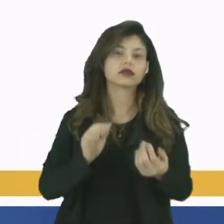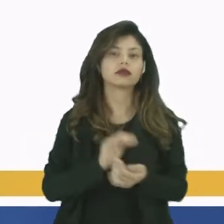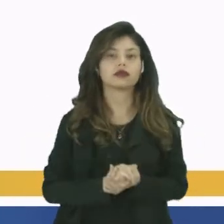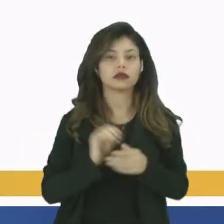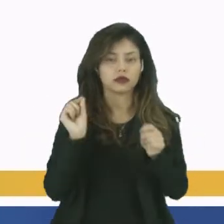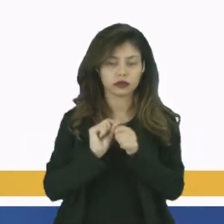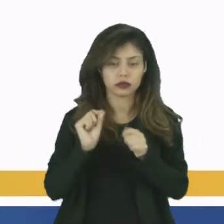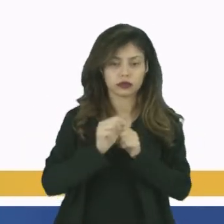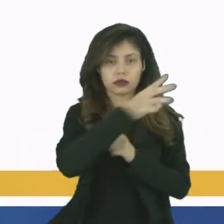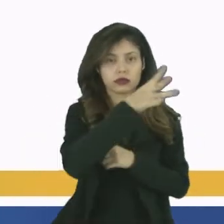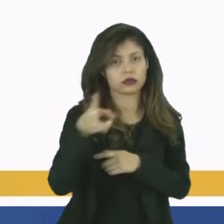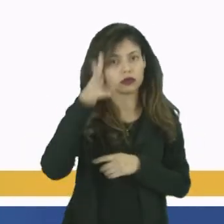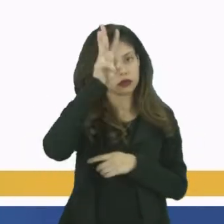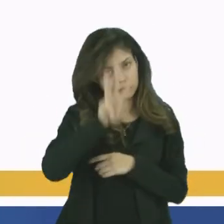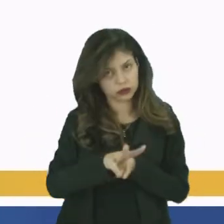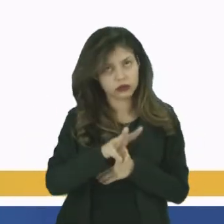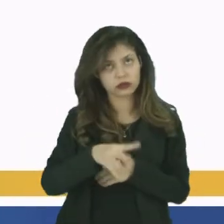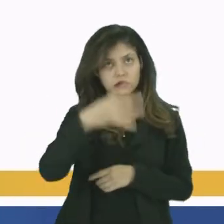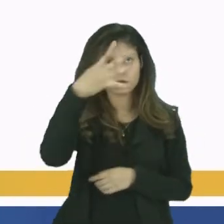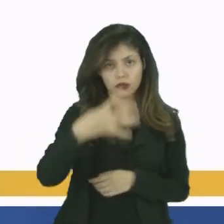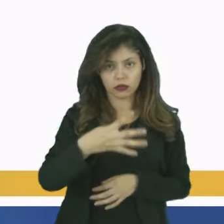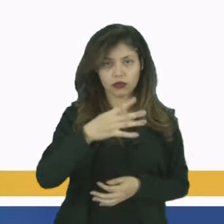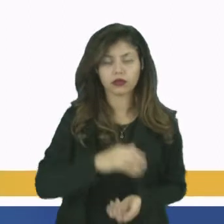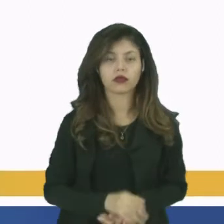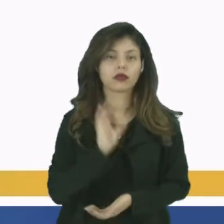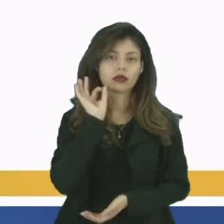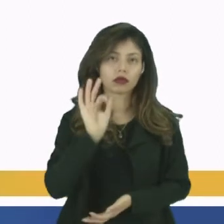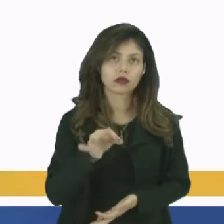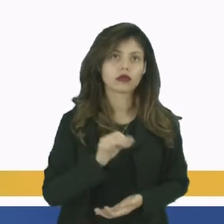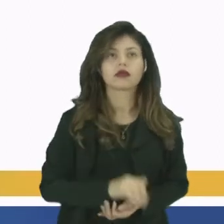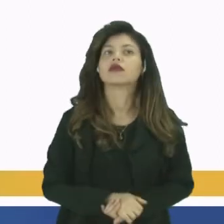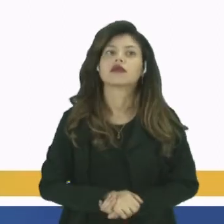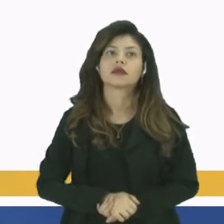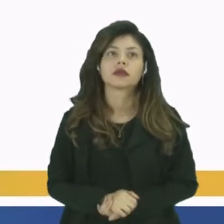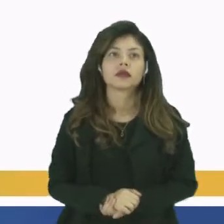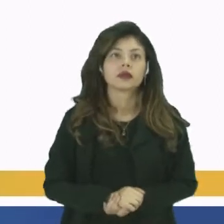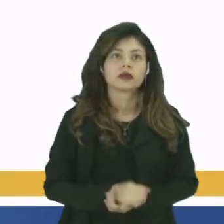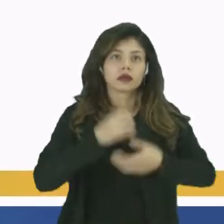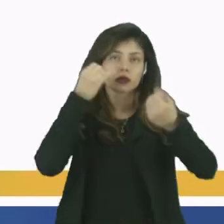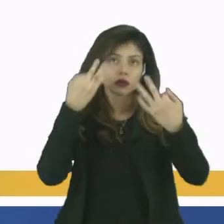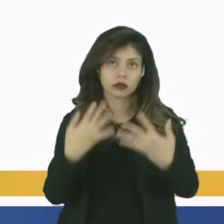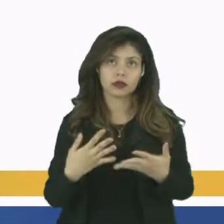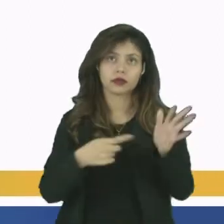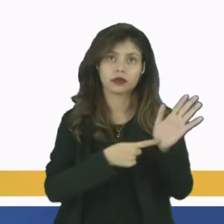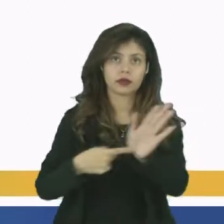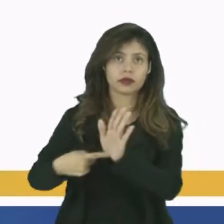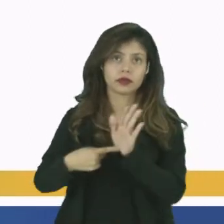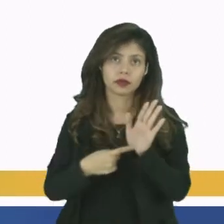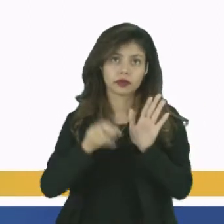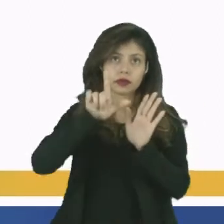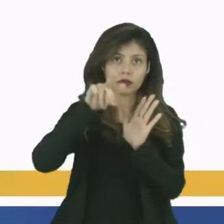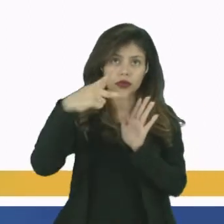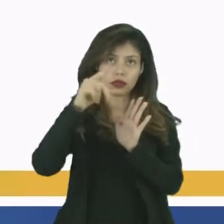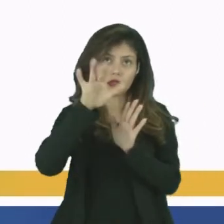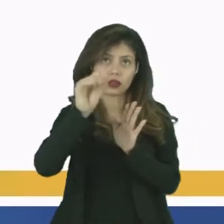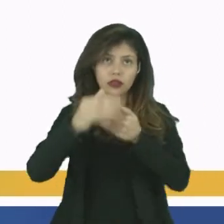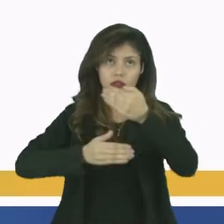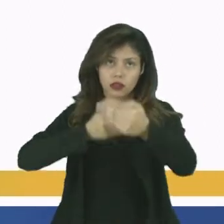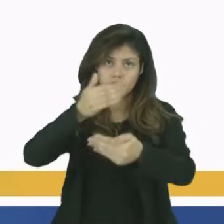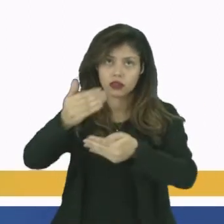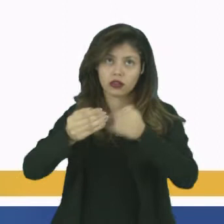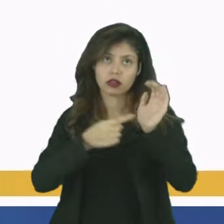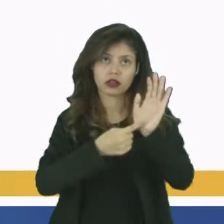essa matriz de ordem 4, certo? Aplicando o Teorema de Laplace e